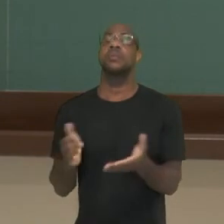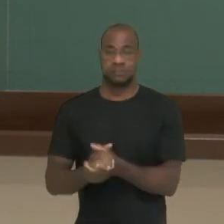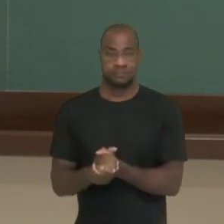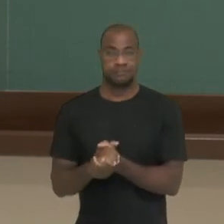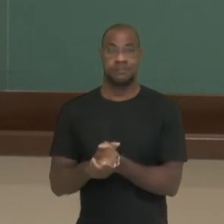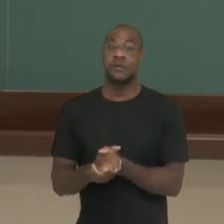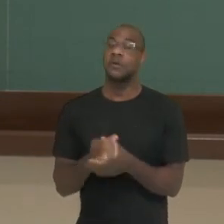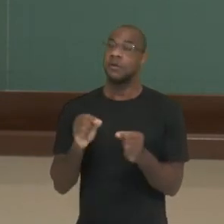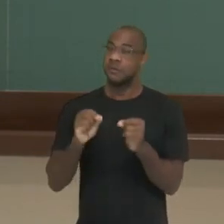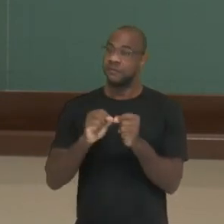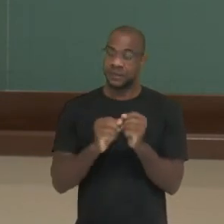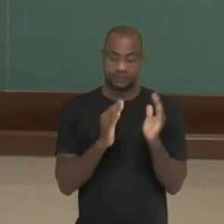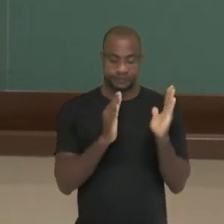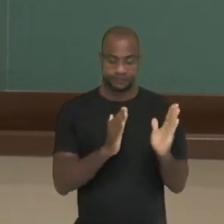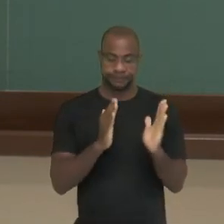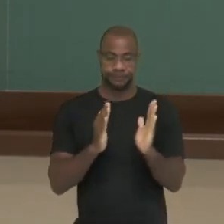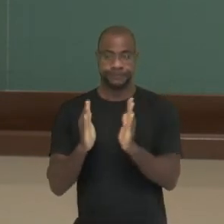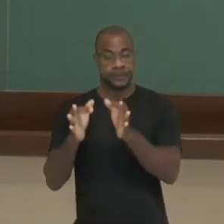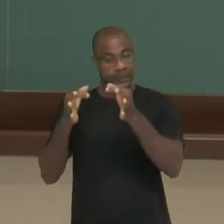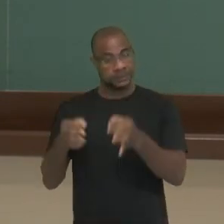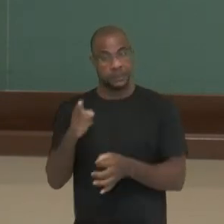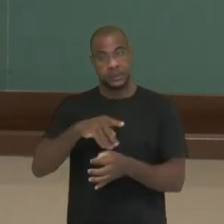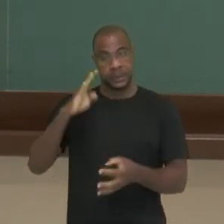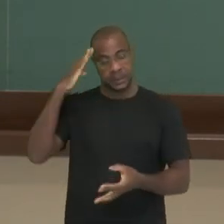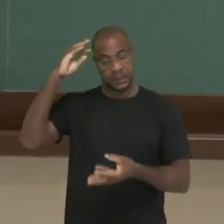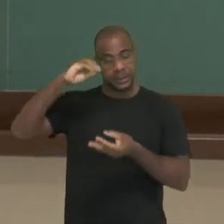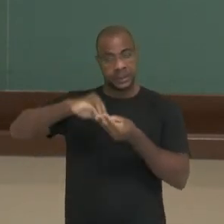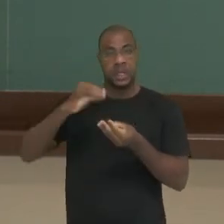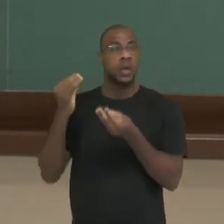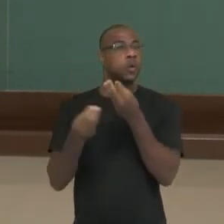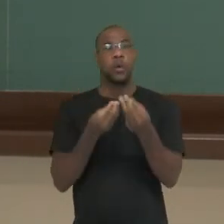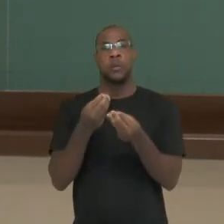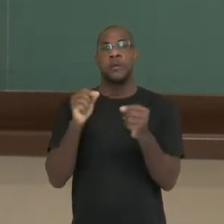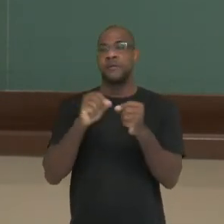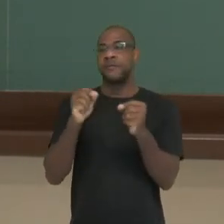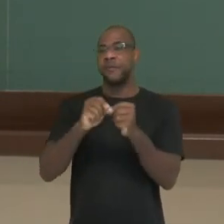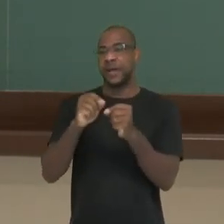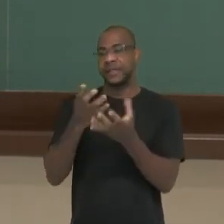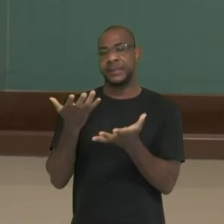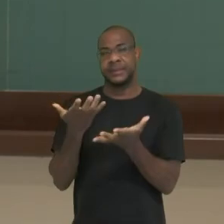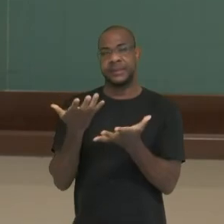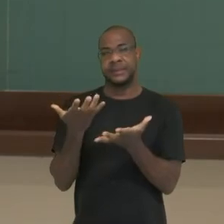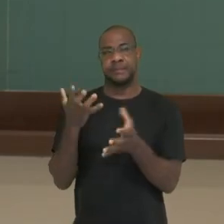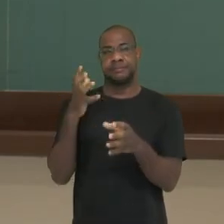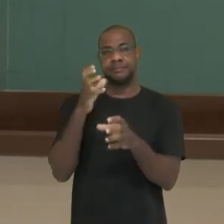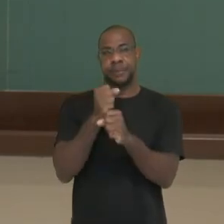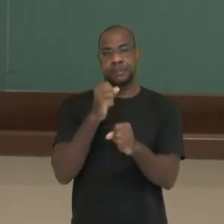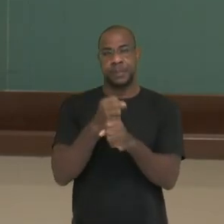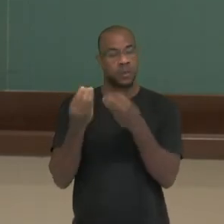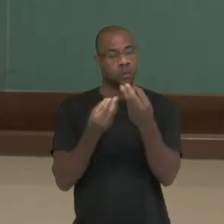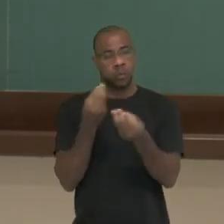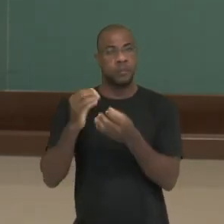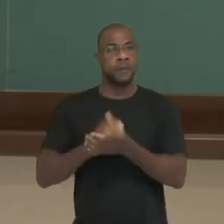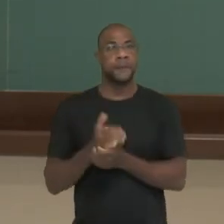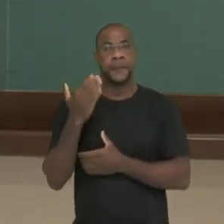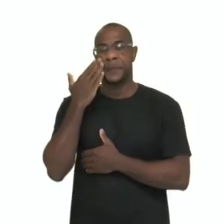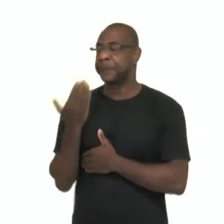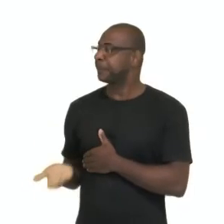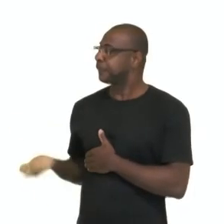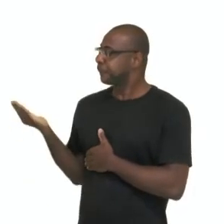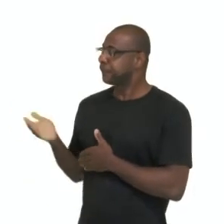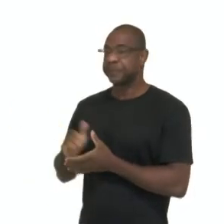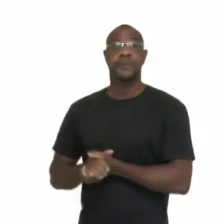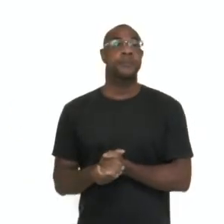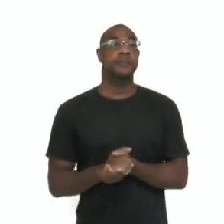passo para que você realmente compreenda como que eu resolvo aí permutação com repetição. Então, lembrando